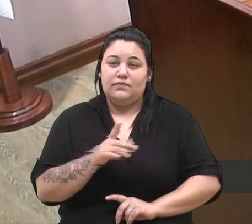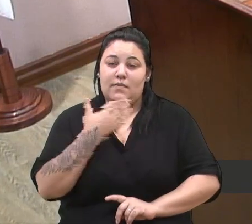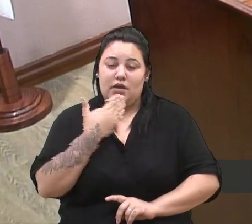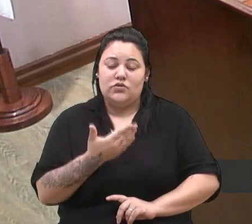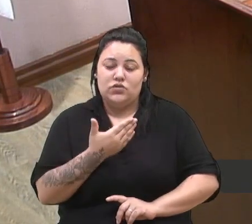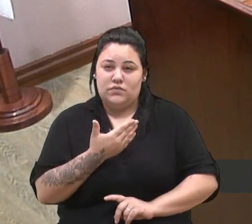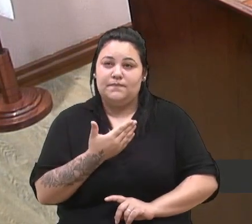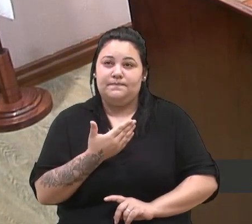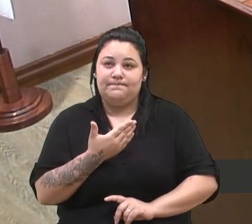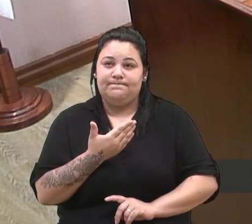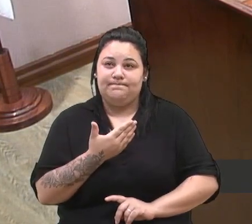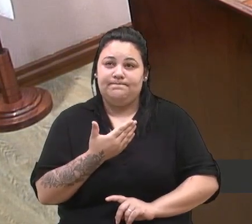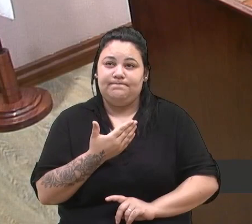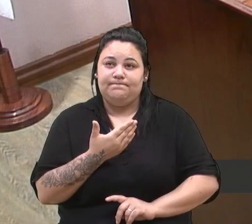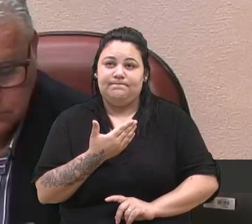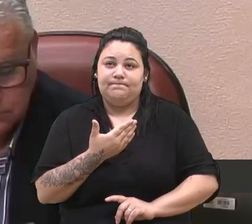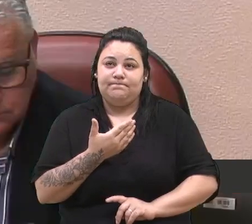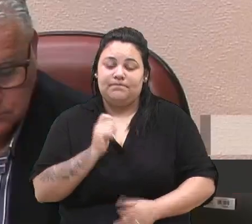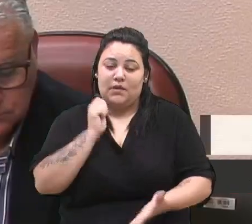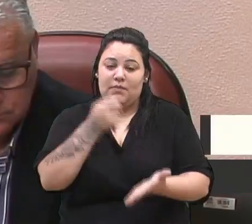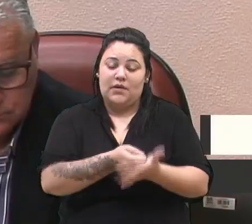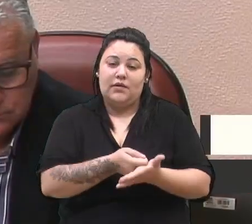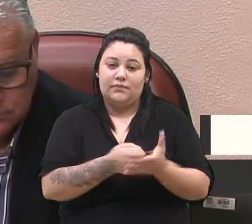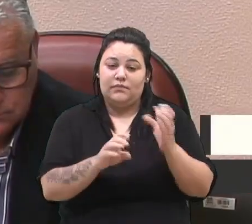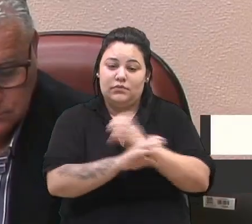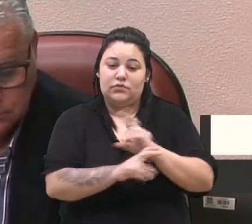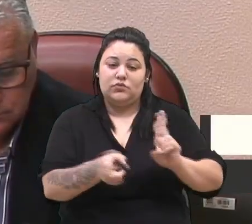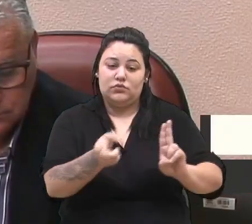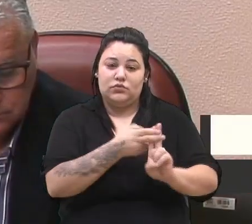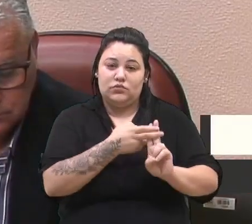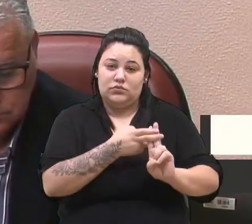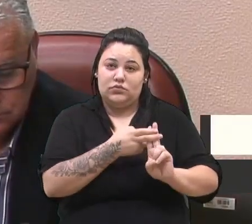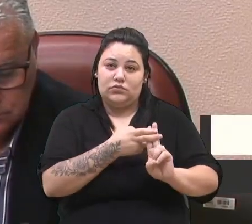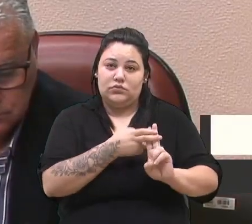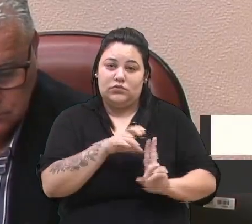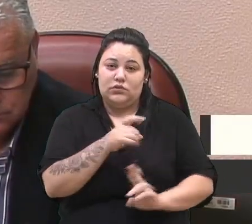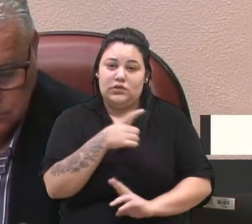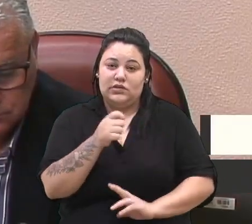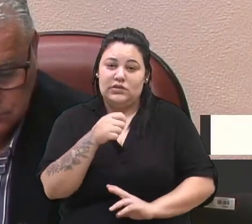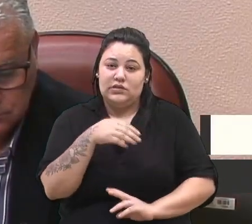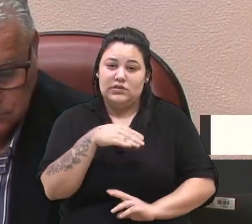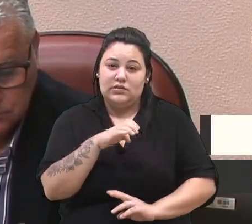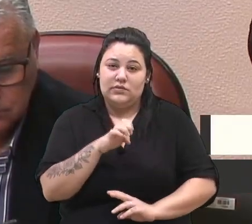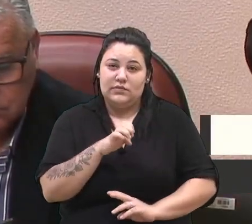pede a cobertura pelo SUS do exame de cariótipo,